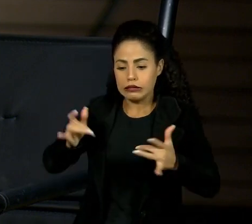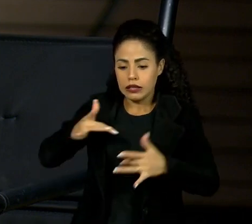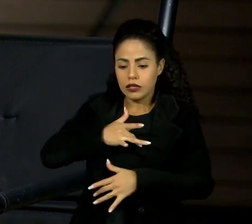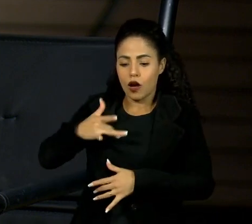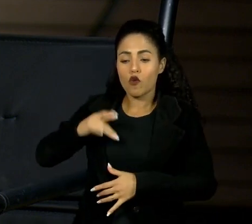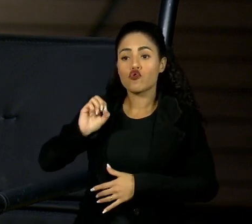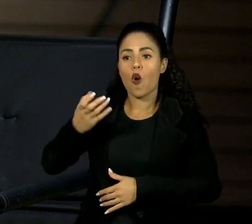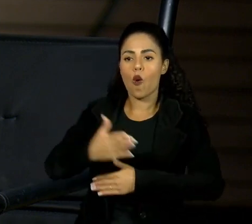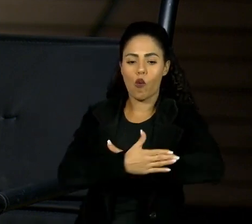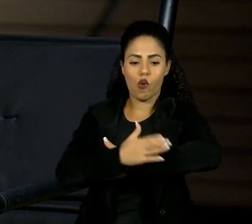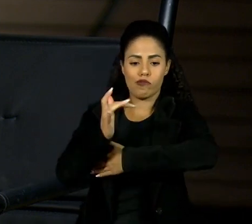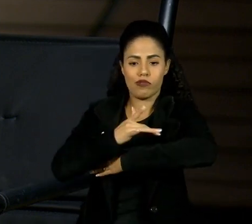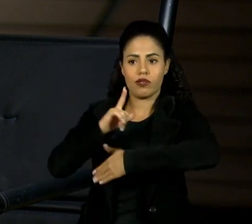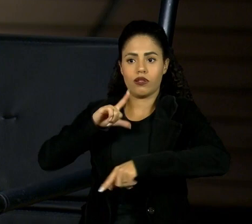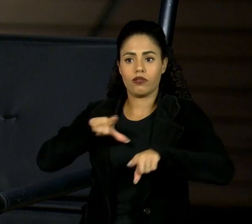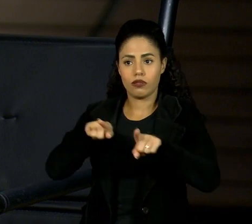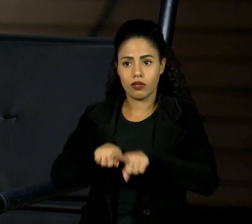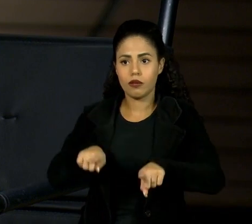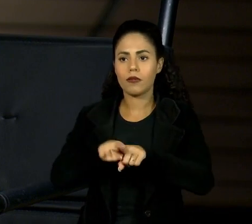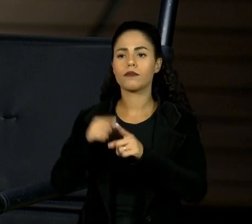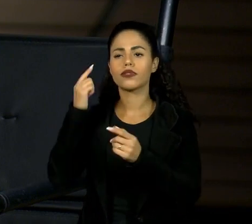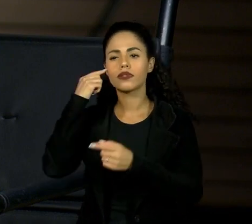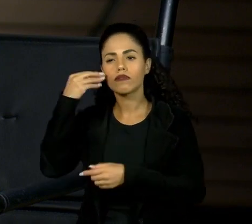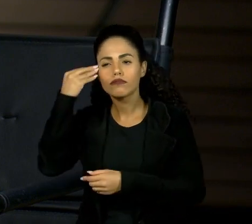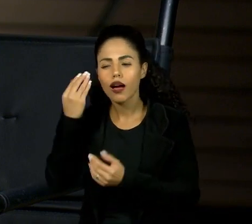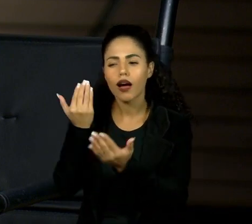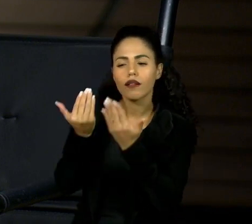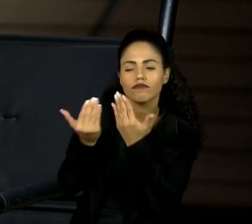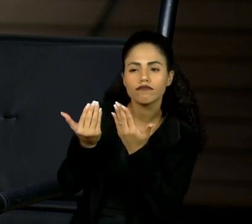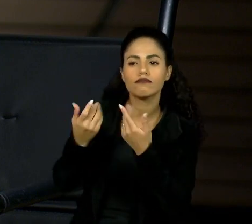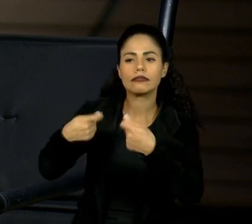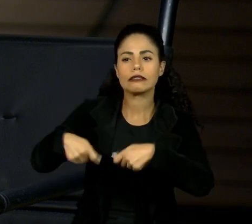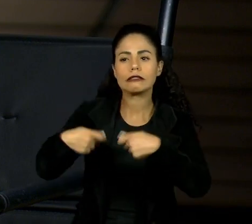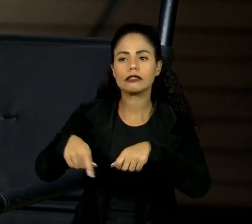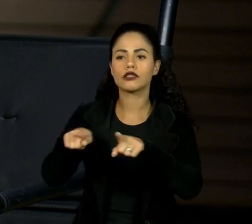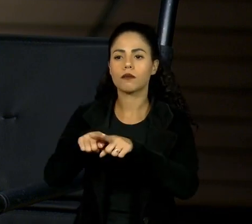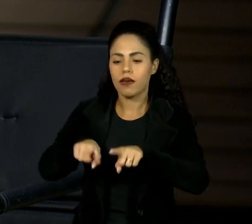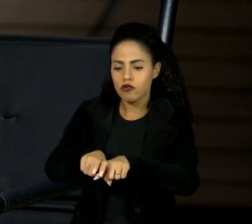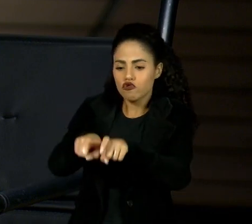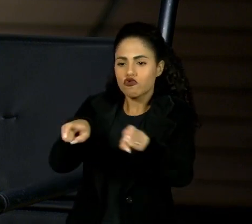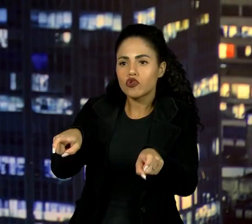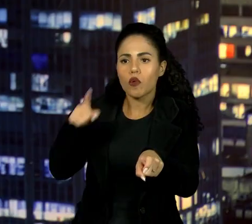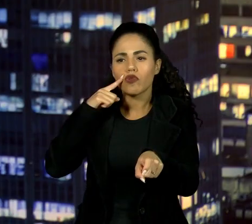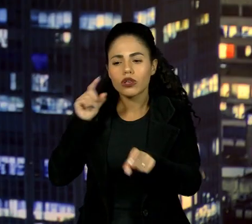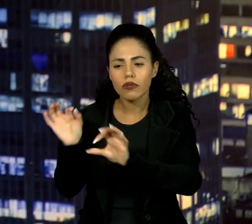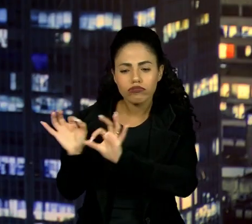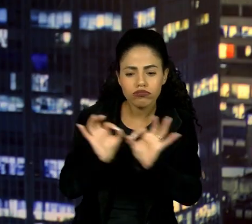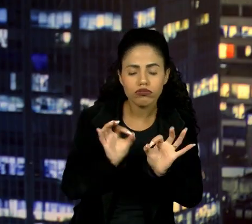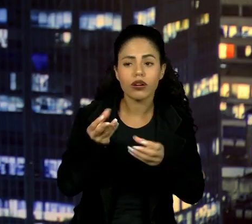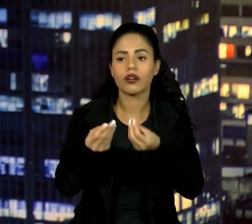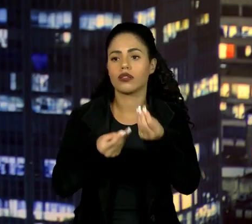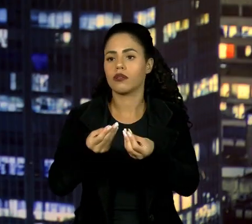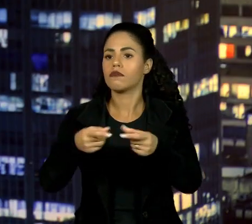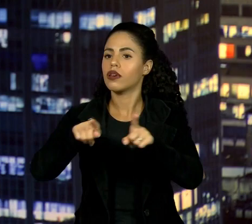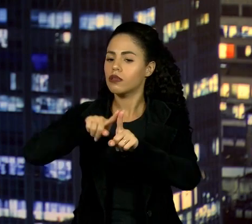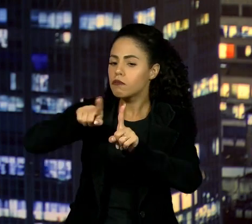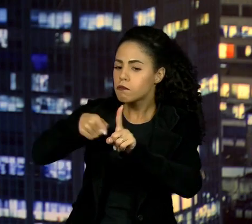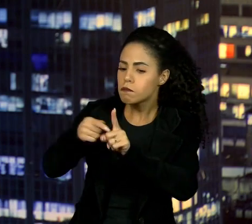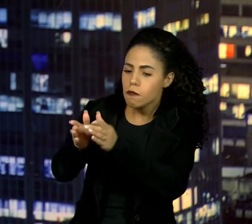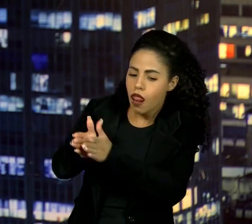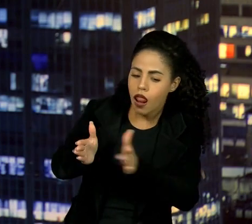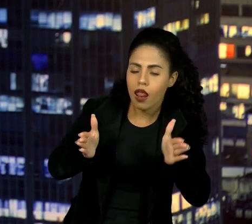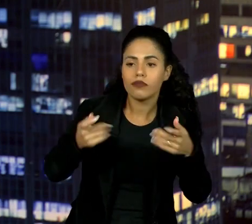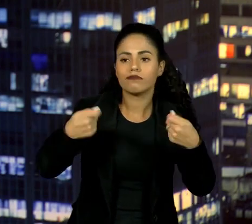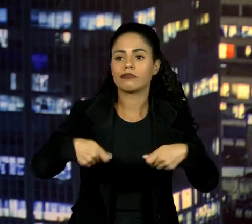Então, ela precisa ter avaliação psicológica, psiquiátrica, do ginecologista que vai assisti-la durante a sua gravidez,